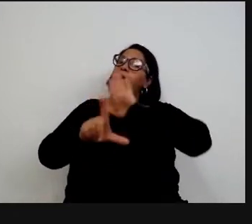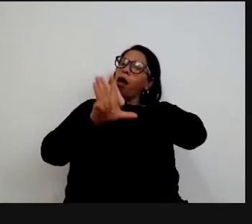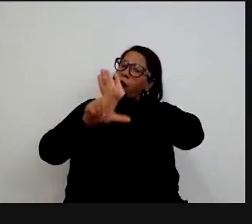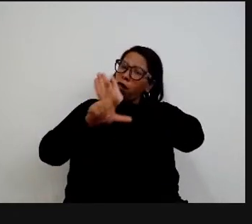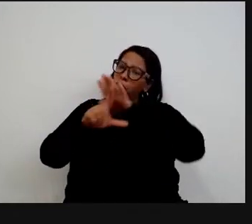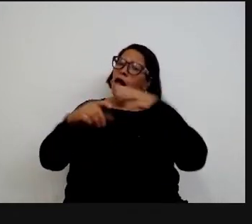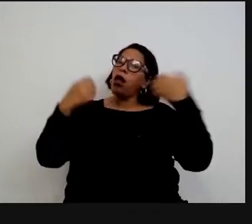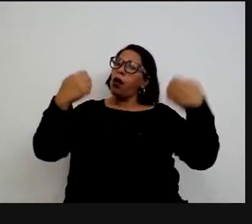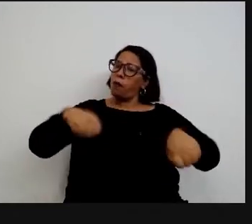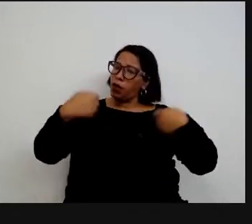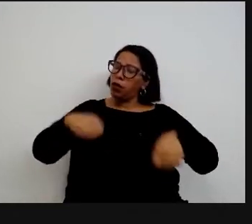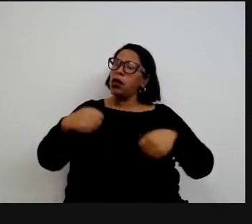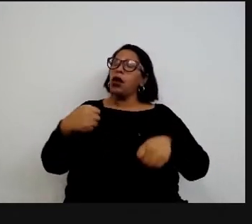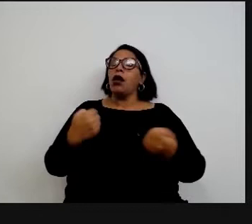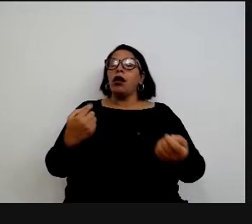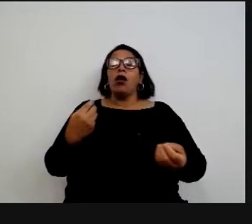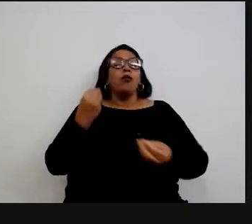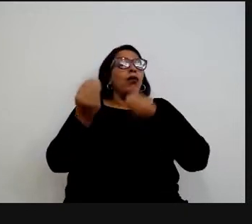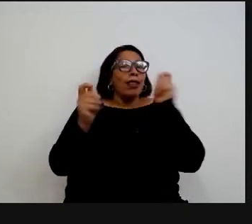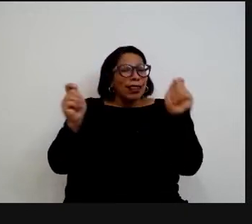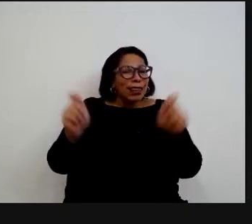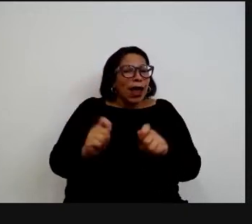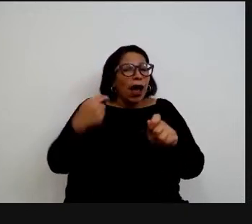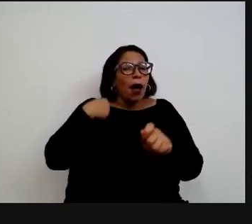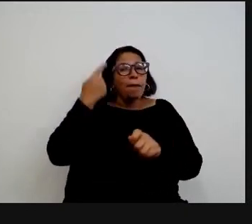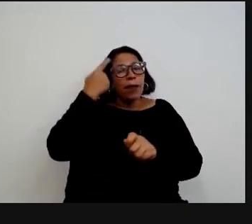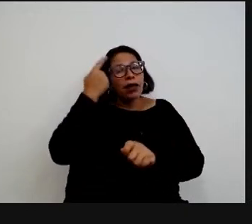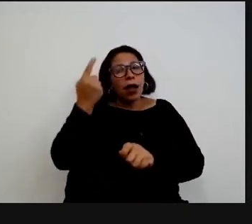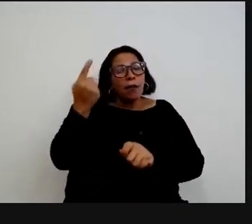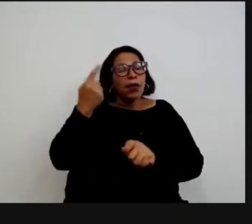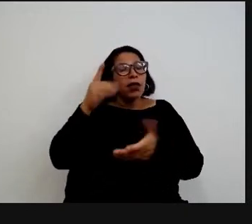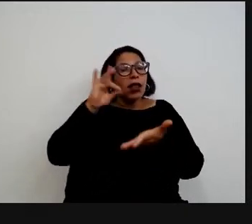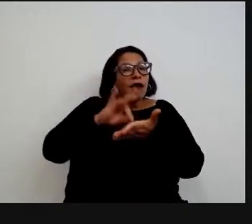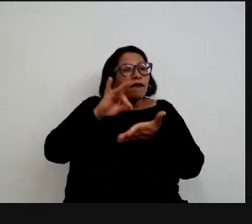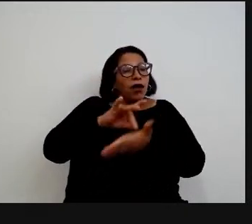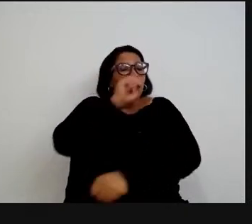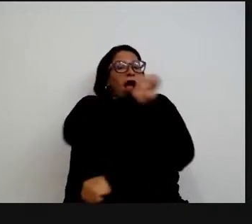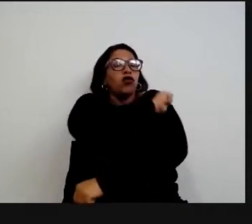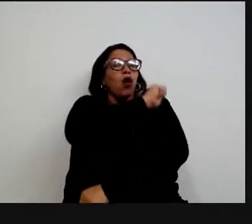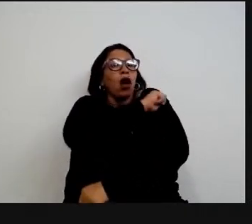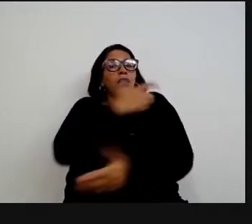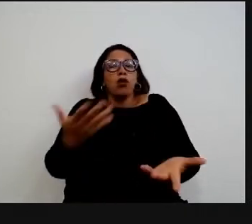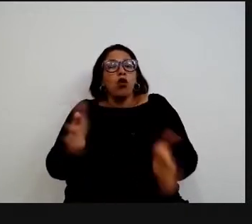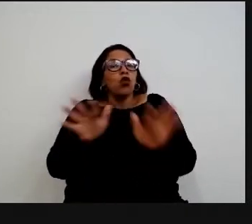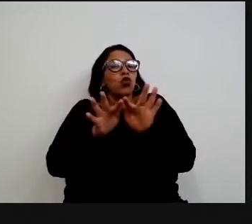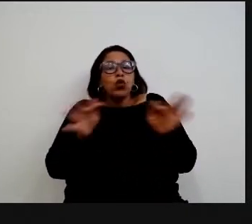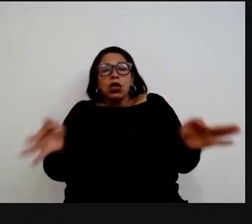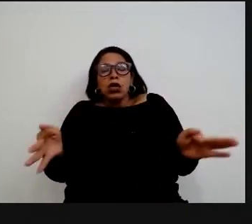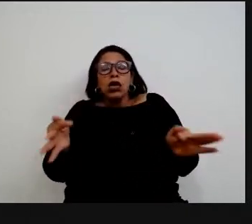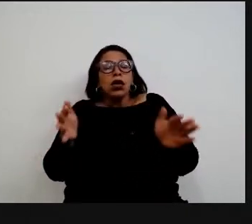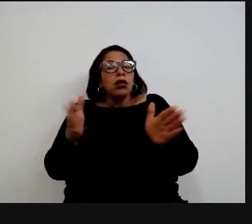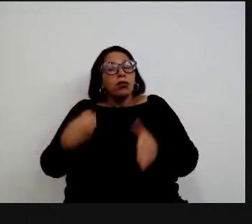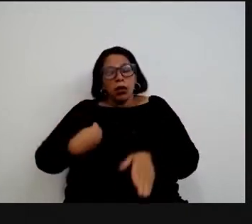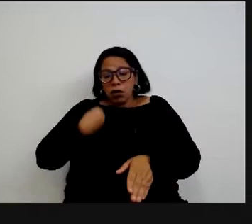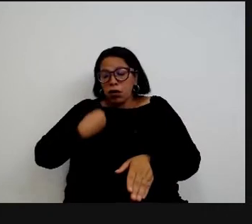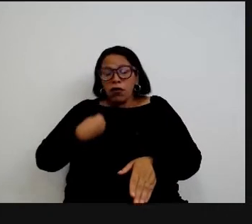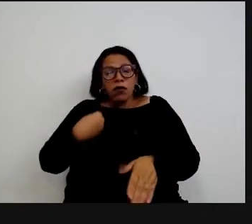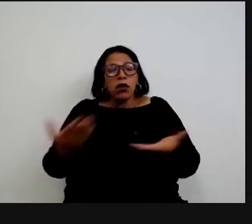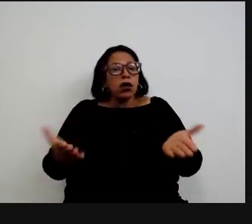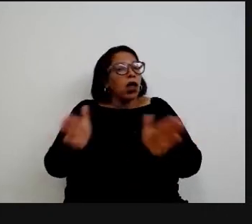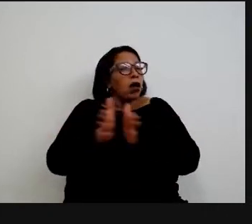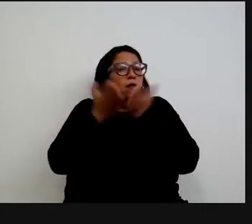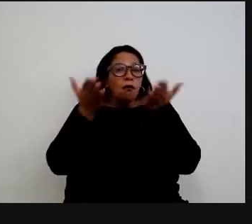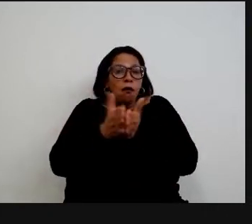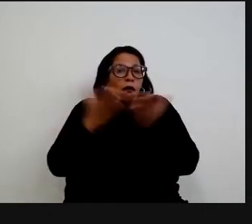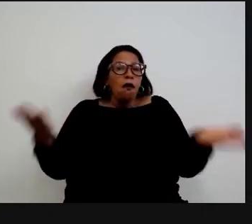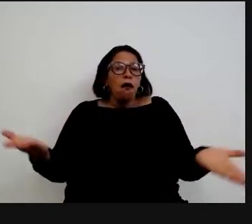né, principalmente na educação formal, do que é possível, principalmente pensando na realidade dos nossos alunos em geral, de que, né, são